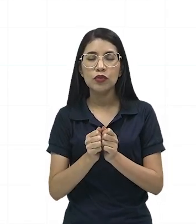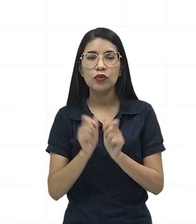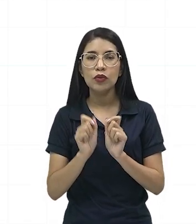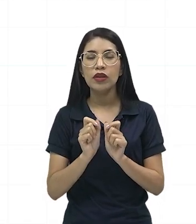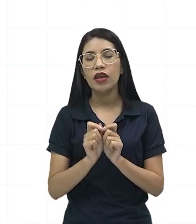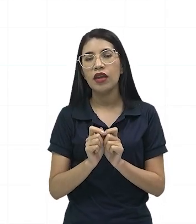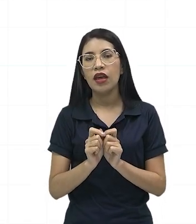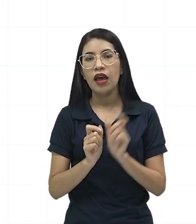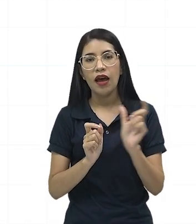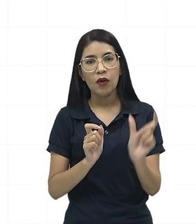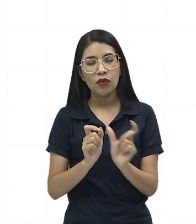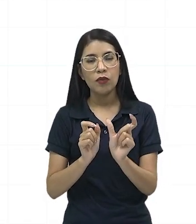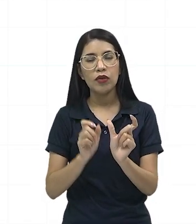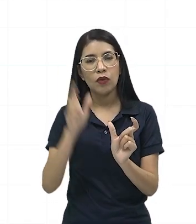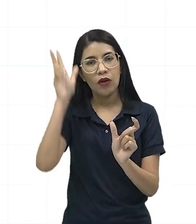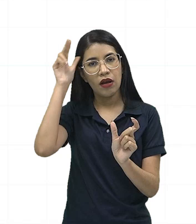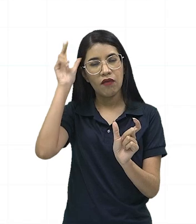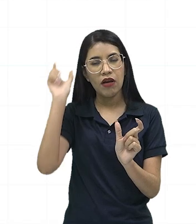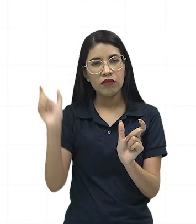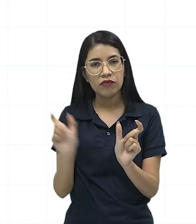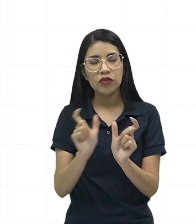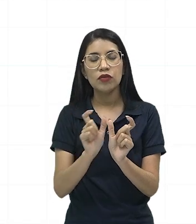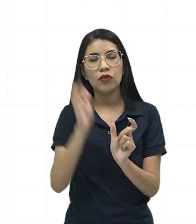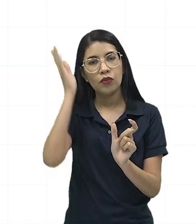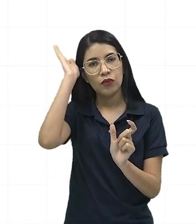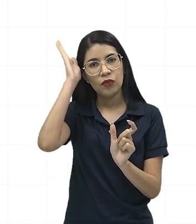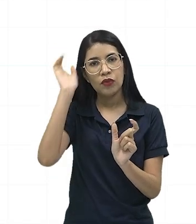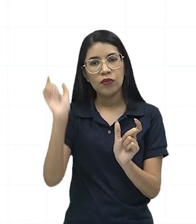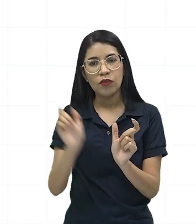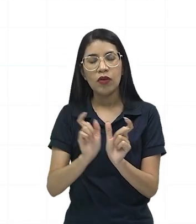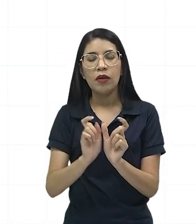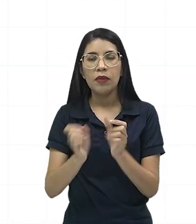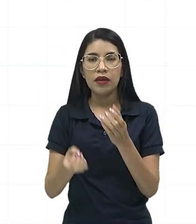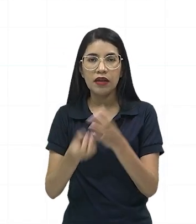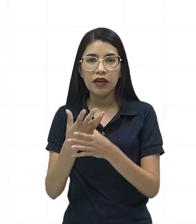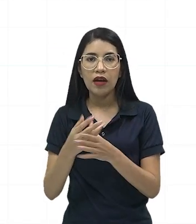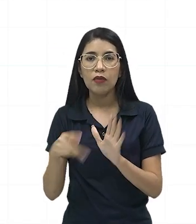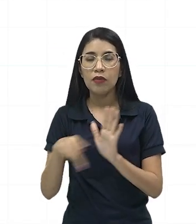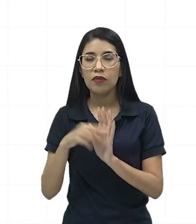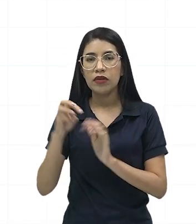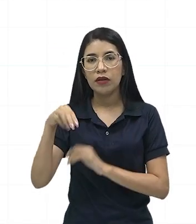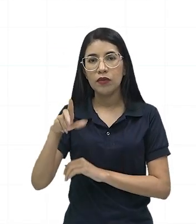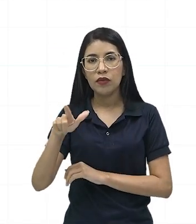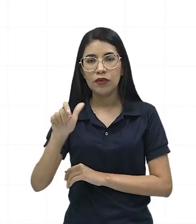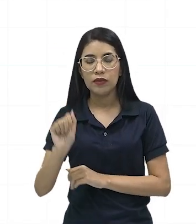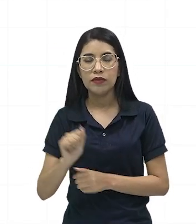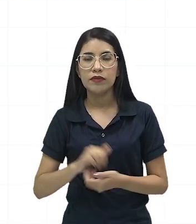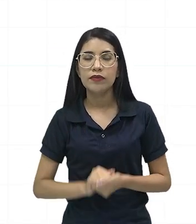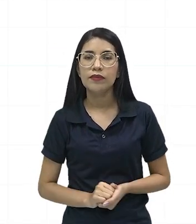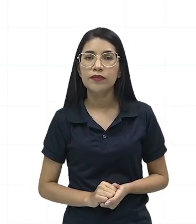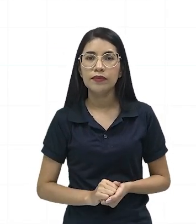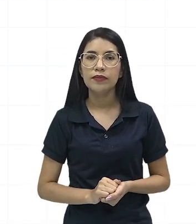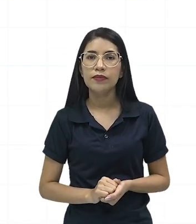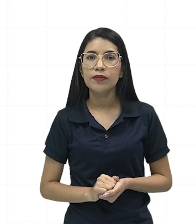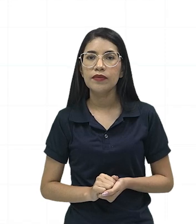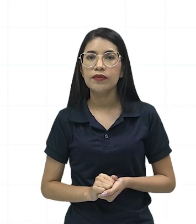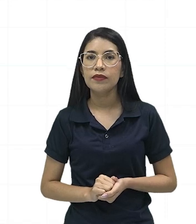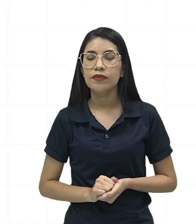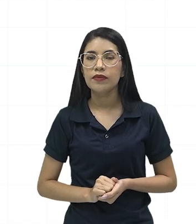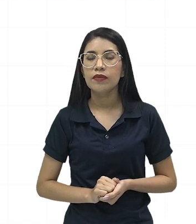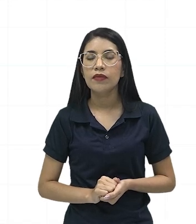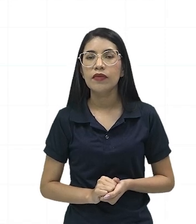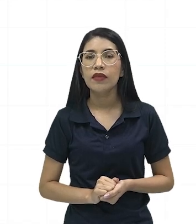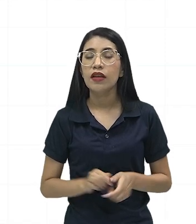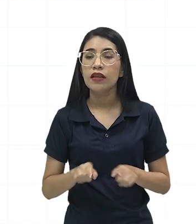dela, digamos assim, tá? Então, só para você entender como é que funciona essa questão ali de espécie. E a gente falou